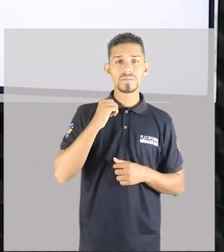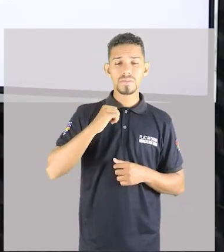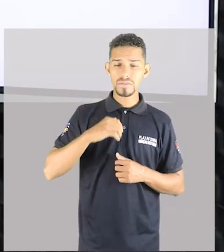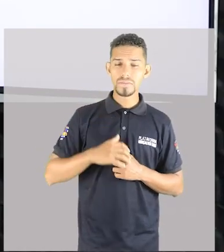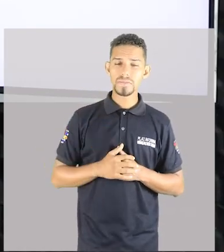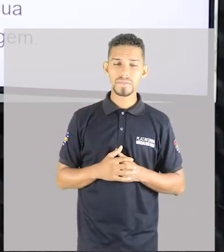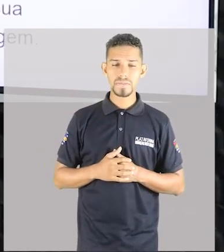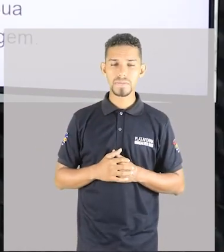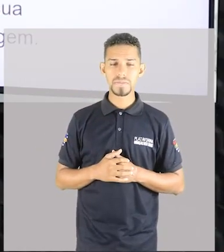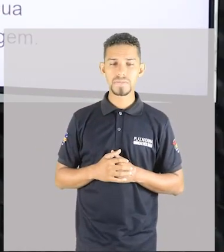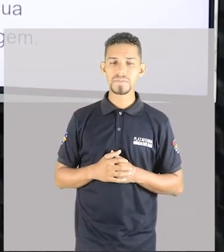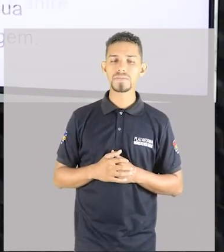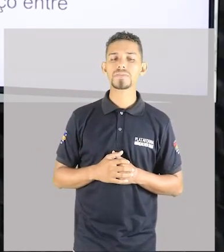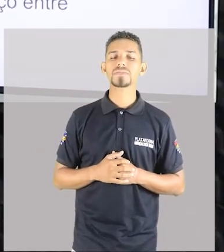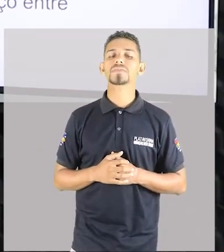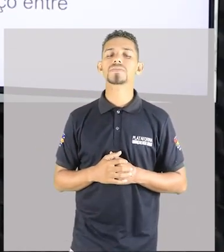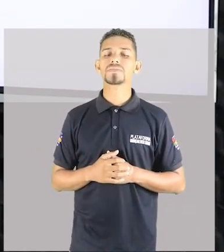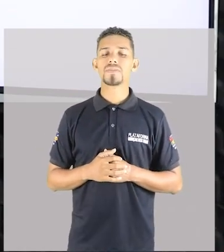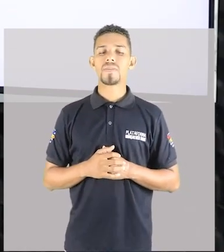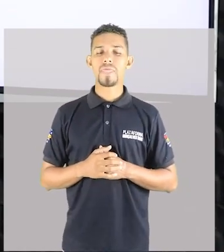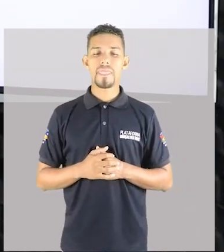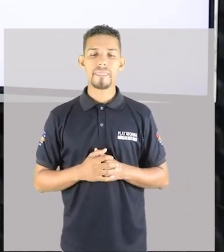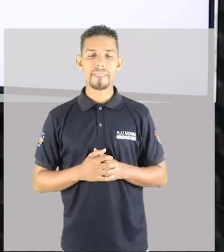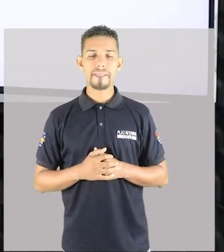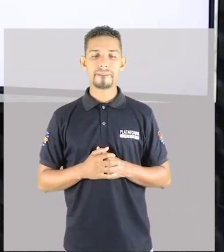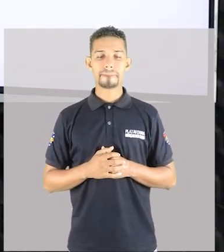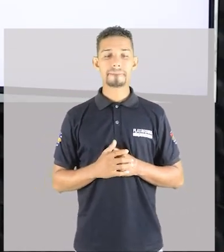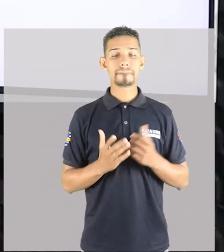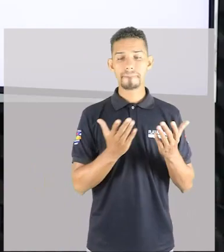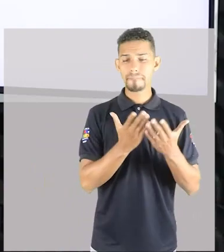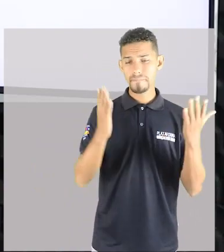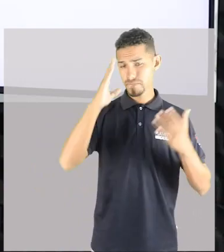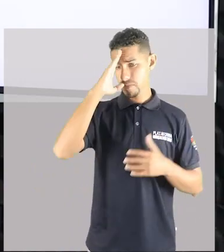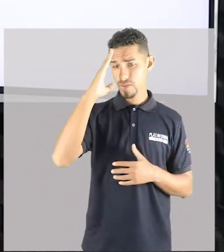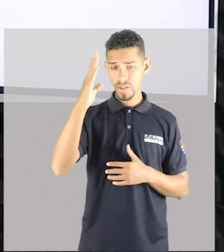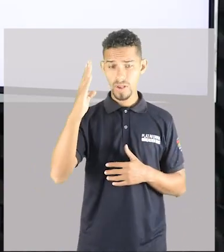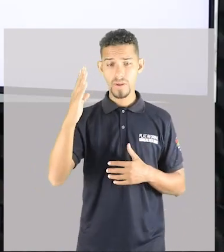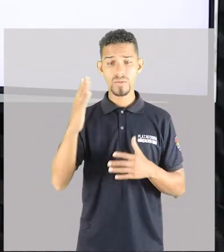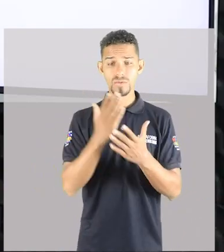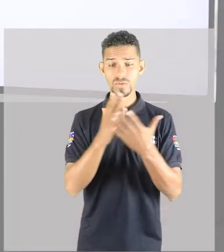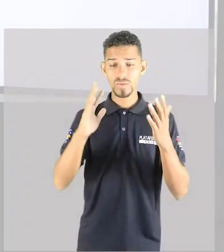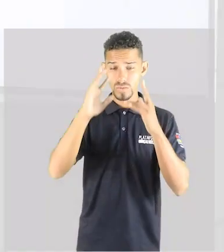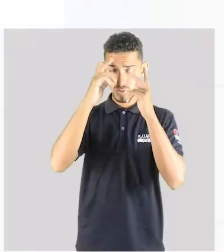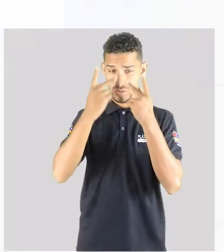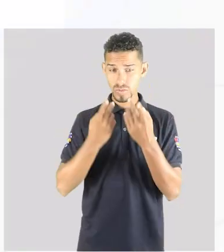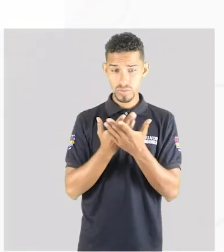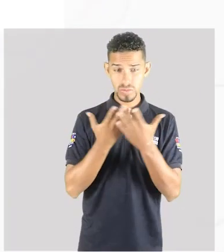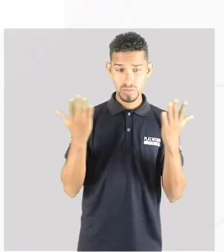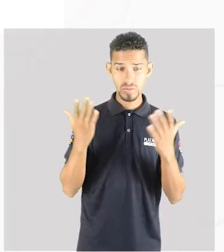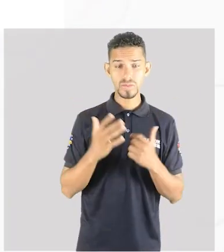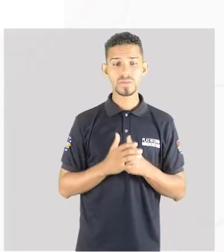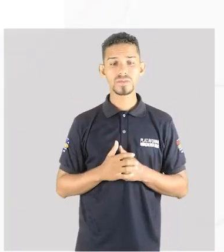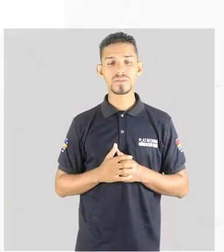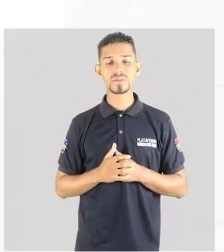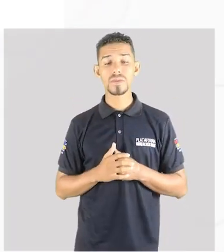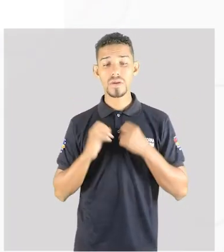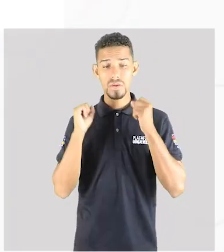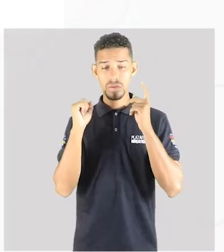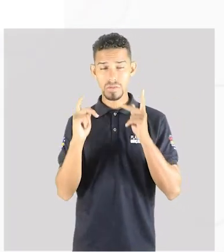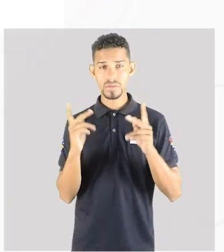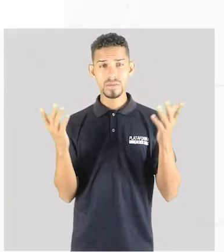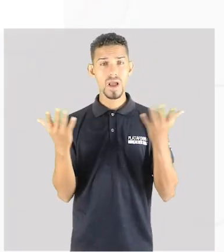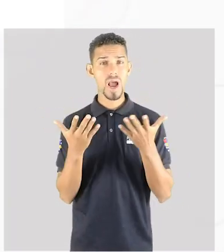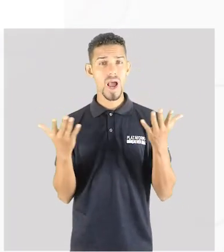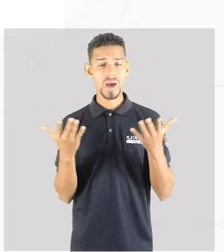transparentes. Legal. Essas são as principais partes do olho humano, tá bom? Aí beleza, gente.